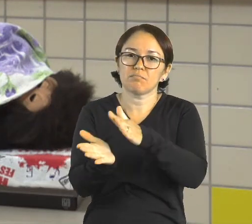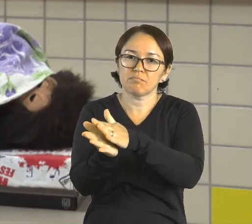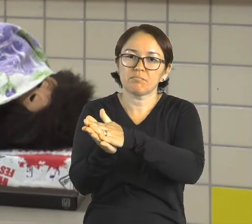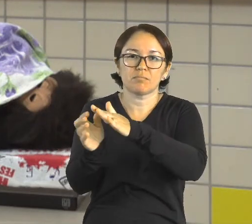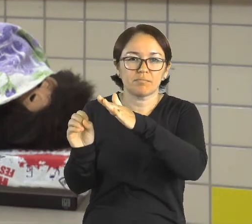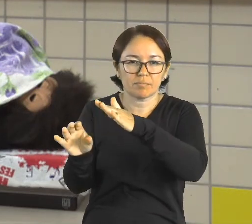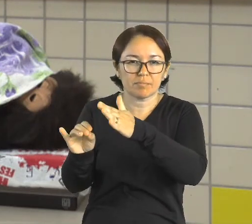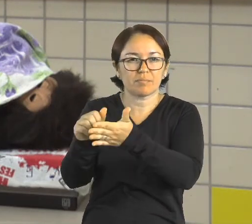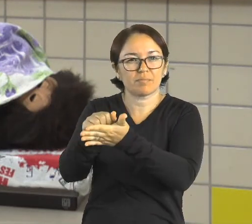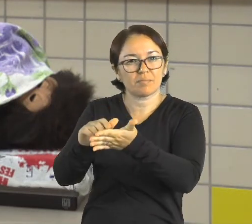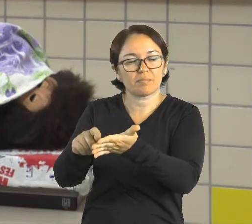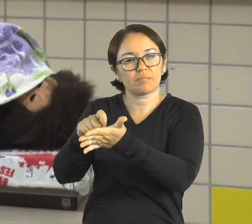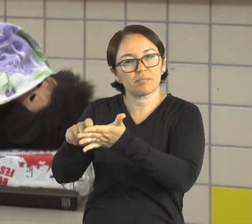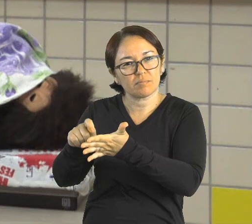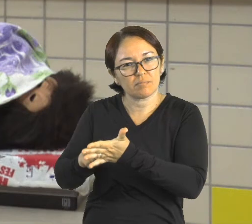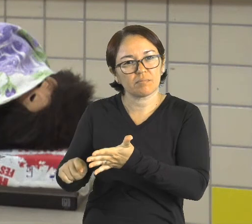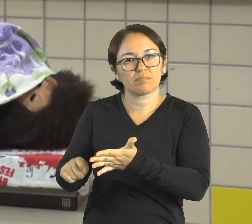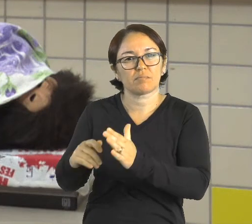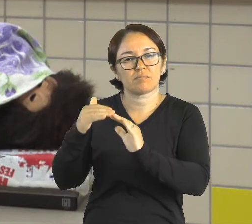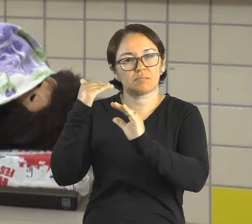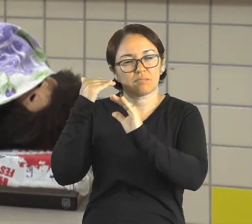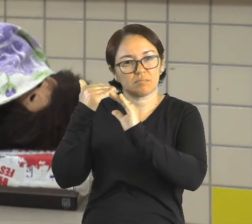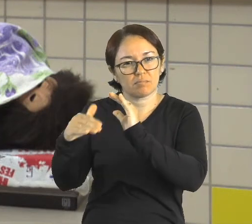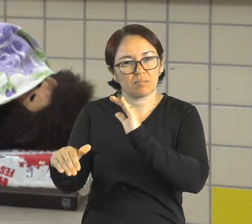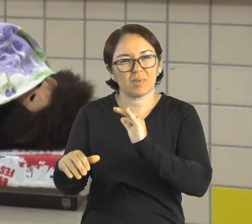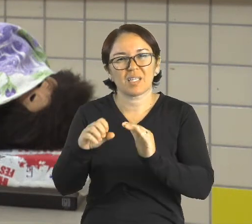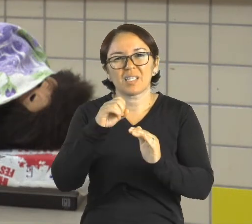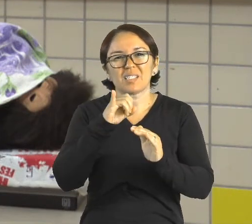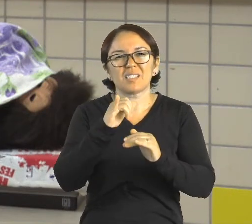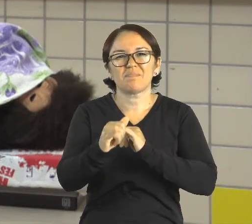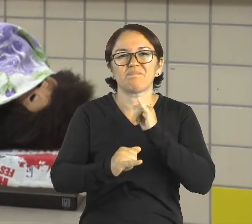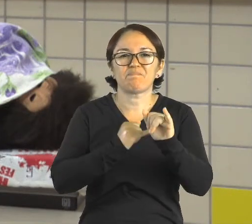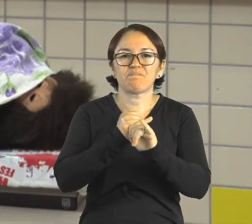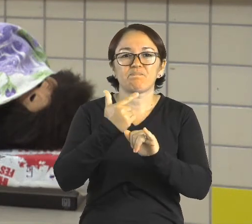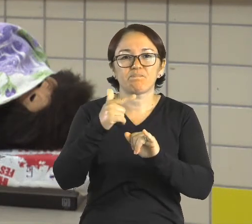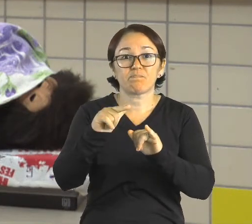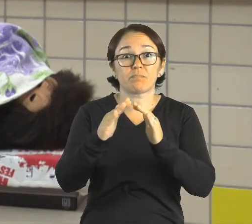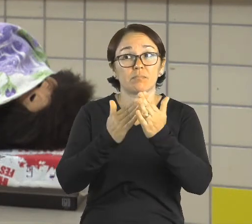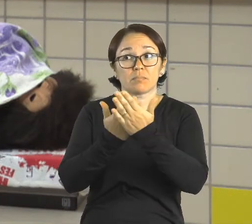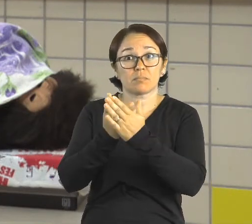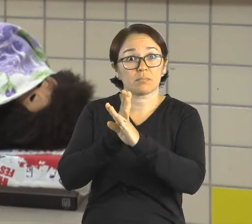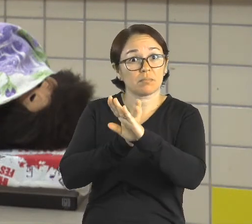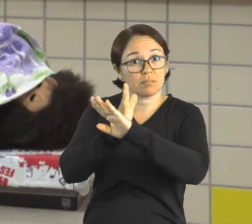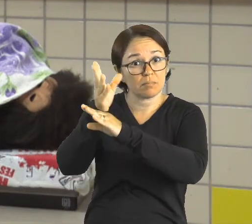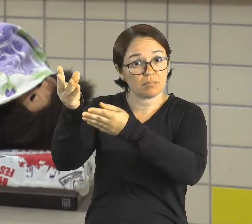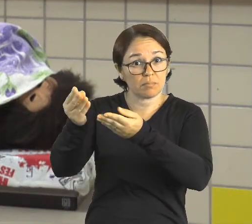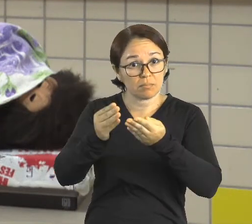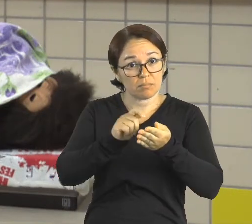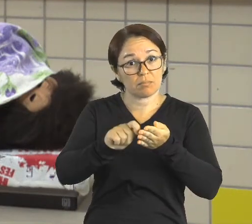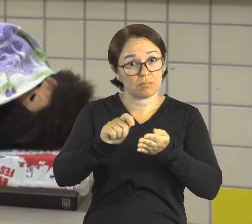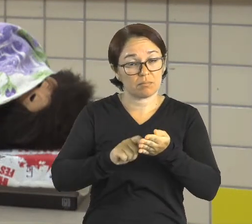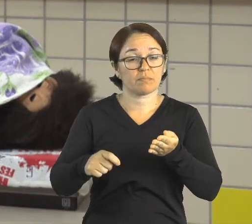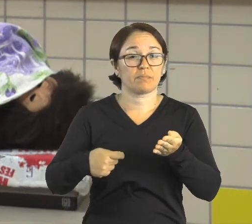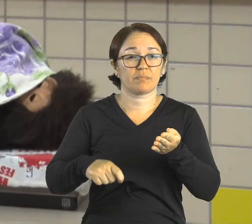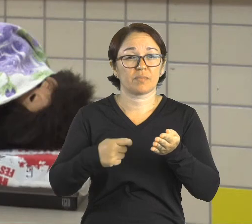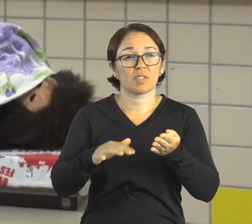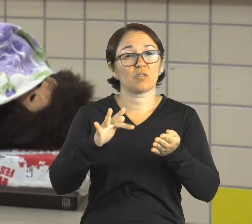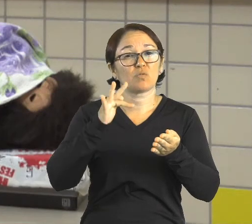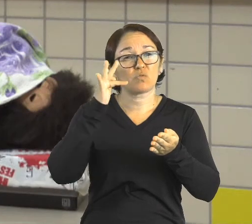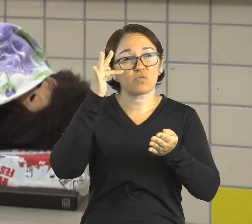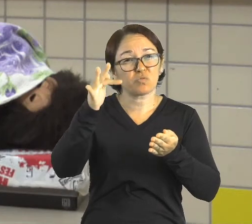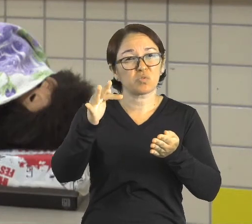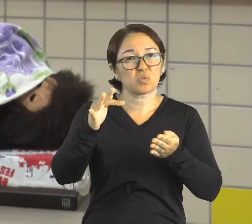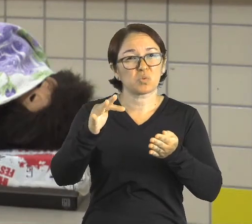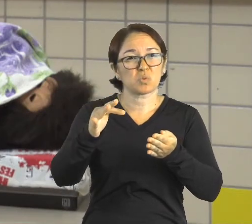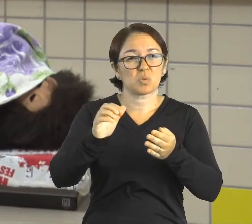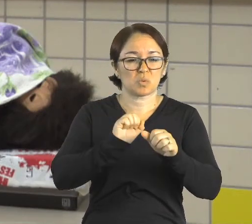atividades. Se não tem como acessar, procura o material impresso na tua escola. Não deixe de fazer as atividades. Logo, logo isso vai passar. A